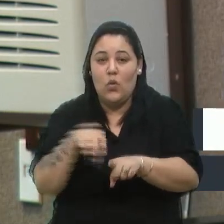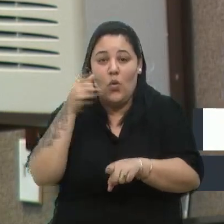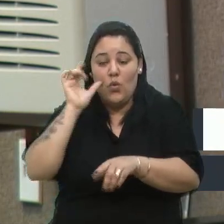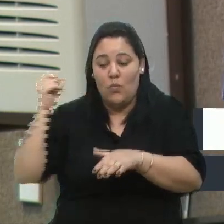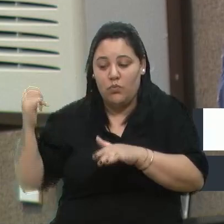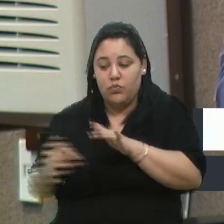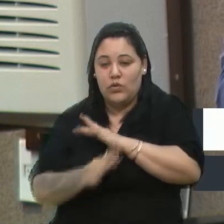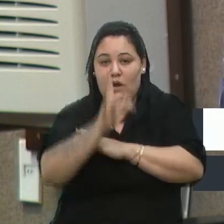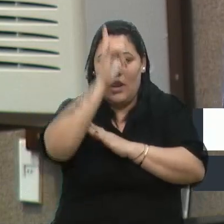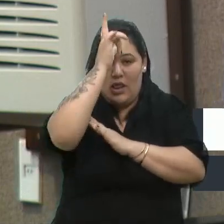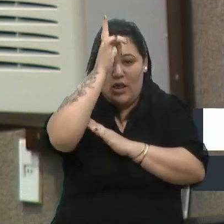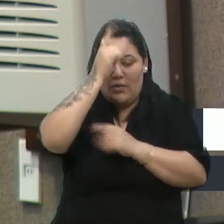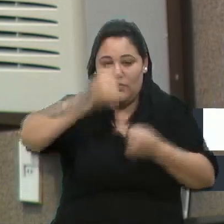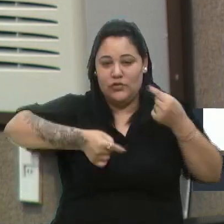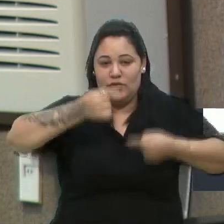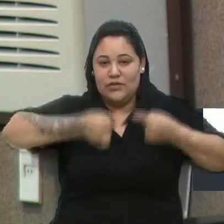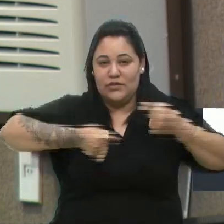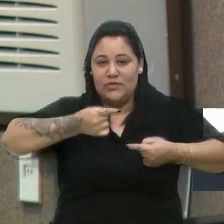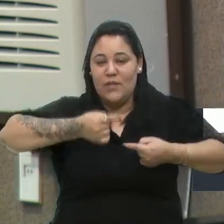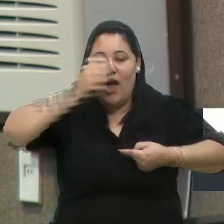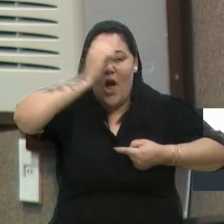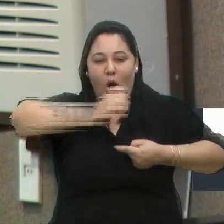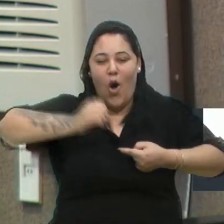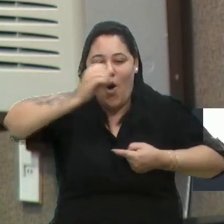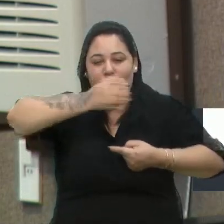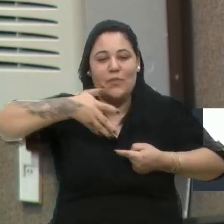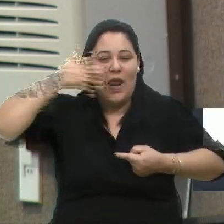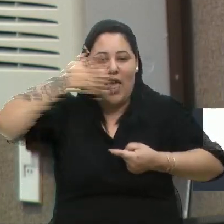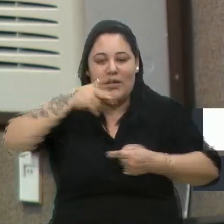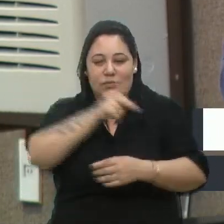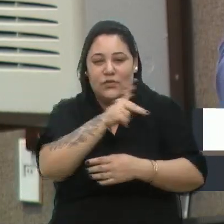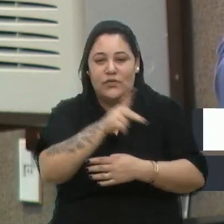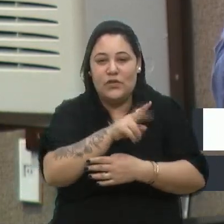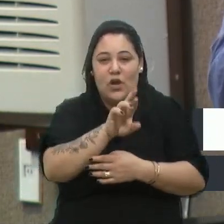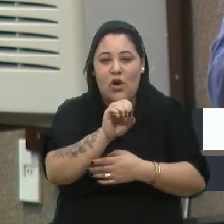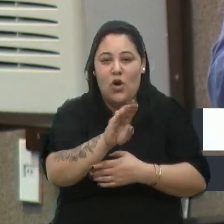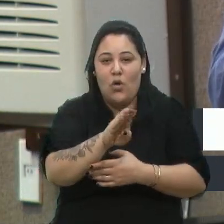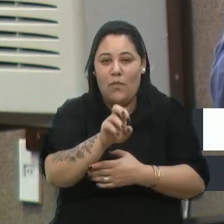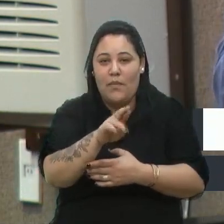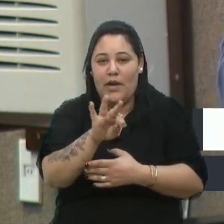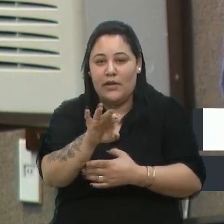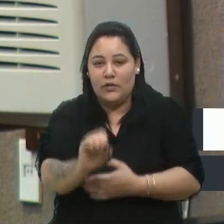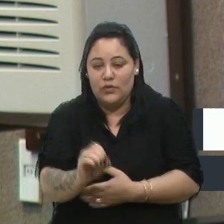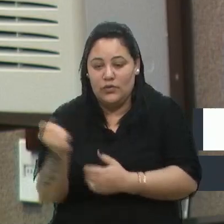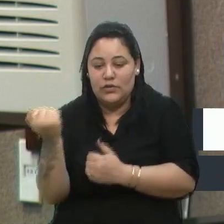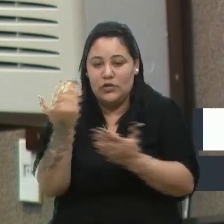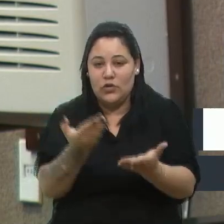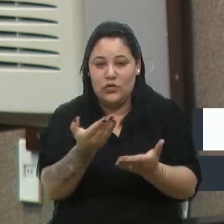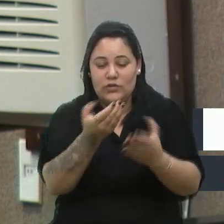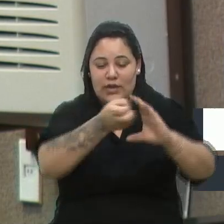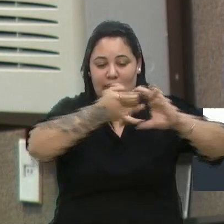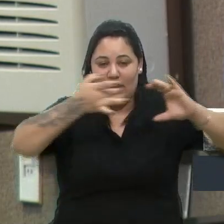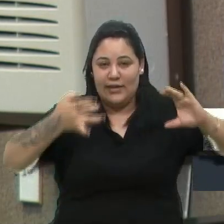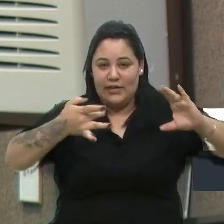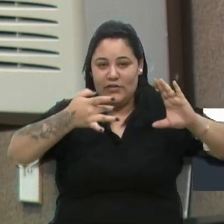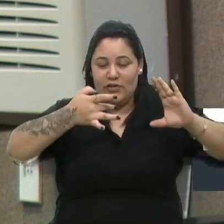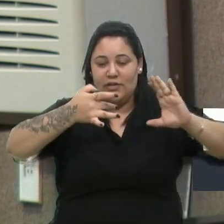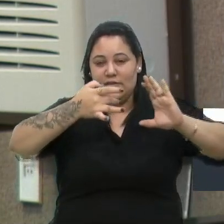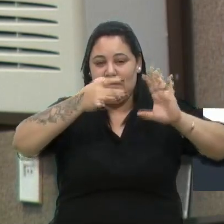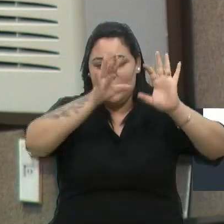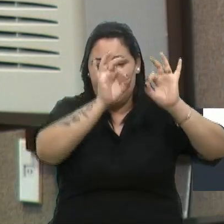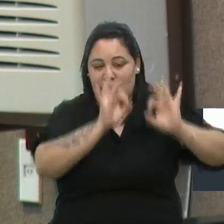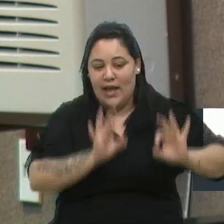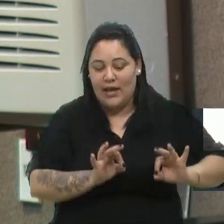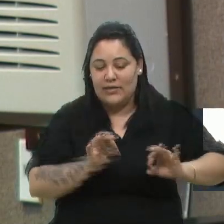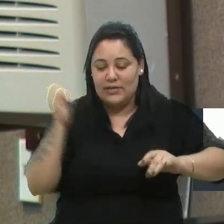alemã, a discussão, uma belíssima palestra do professor Roberto Radins, que trouxe elementos da imigração e da